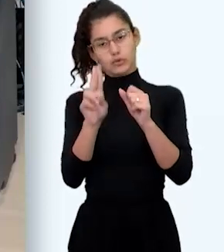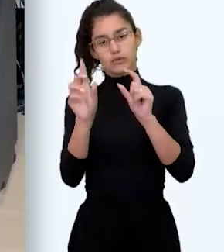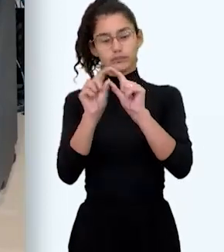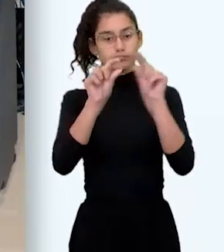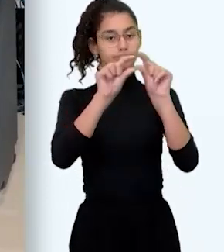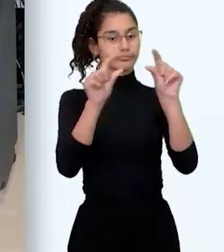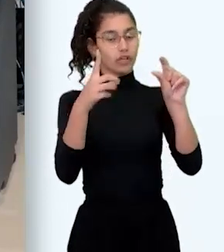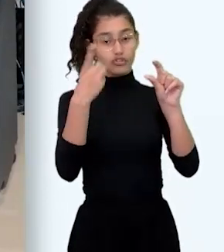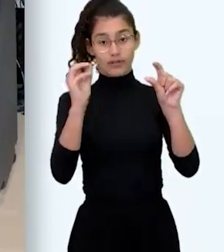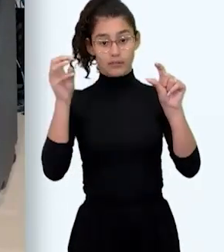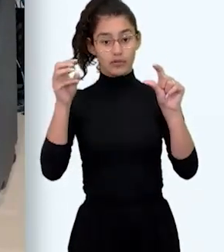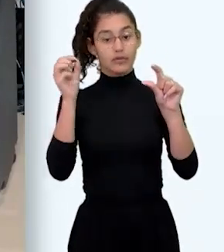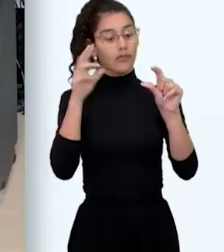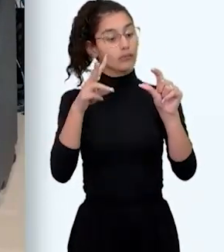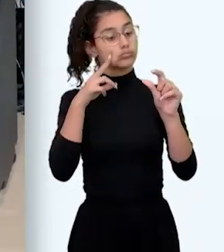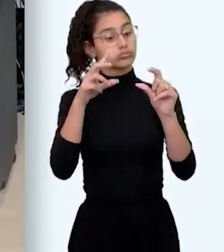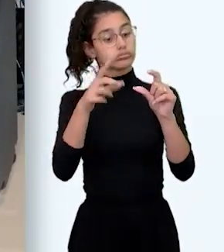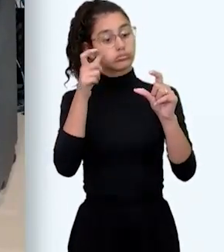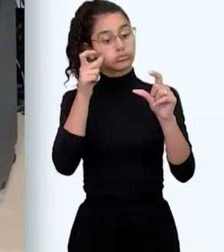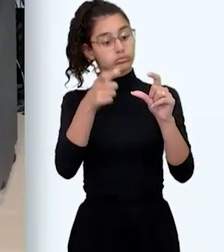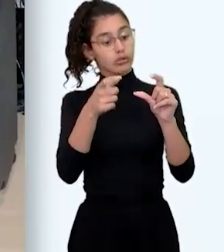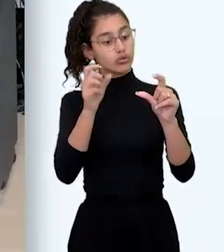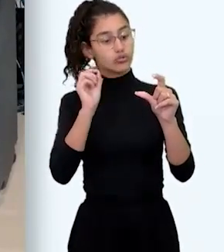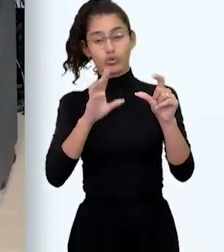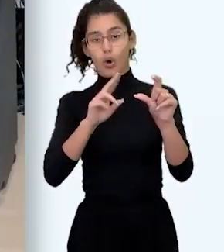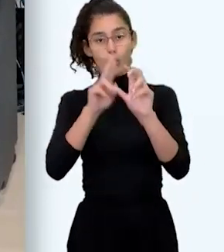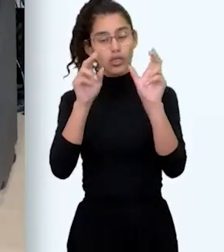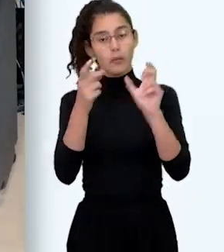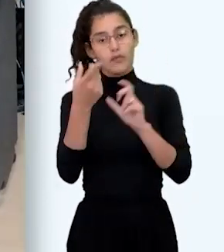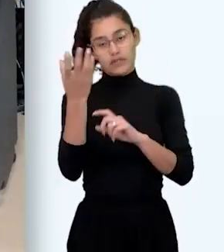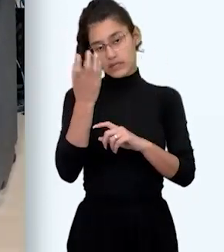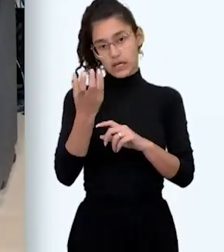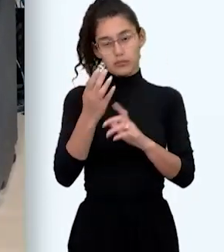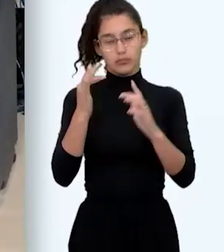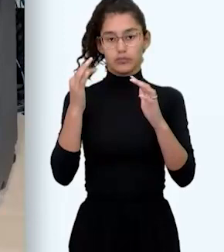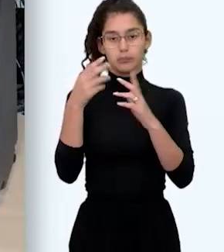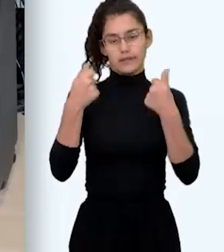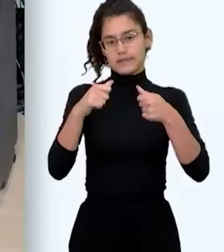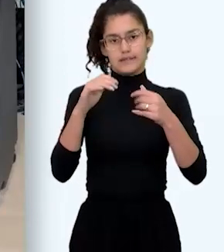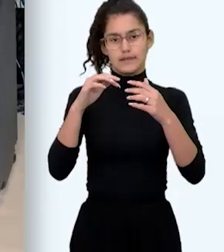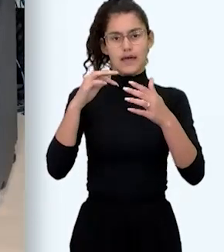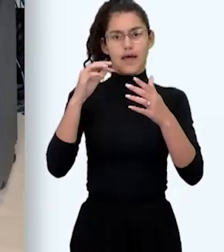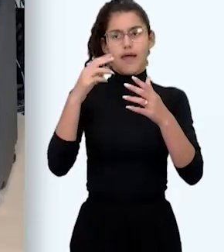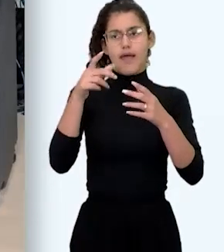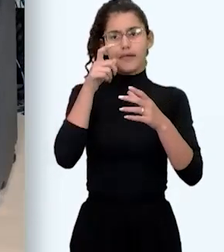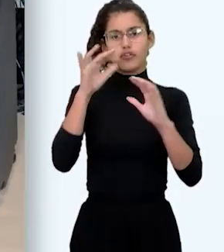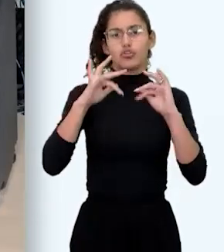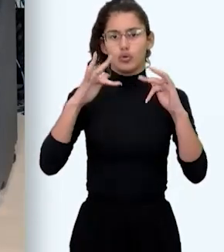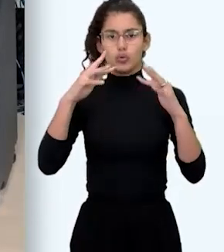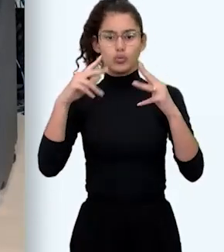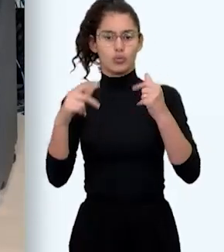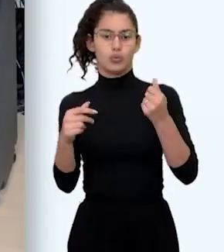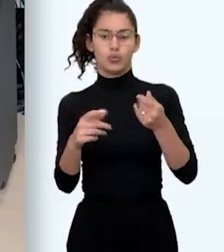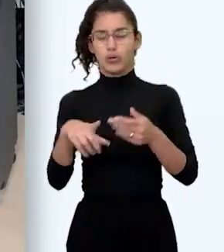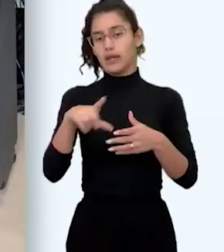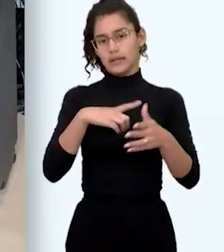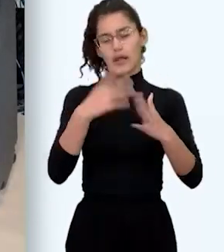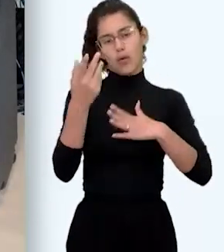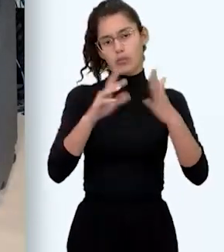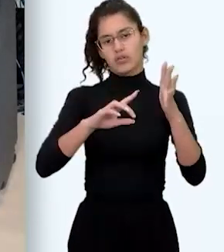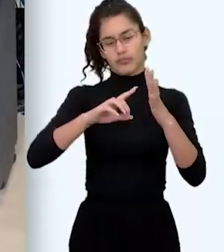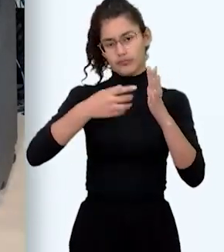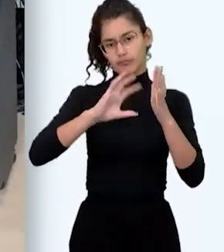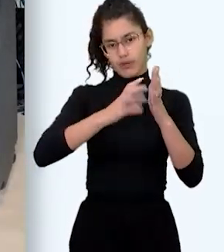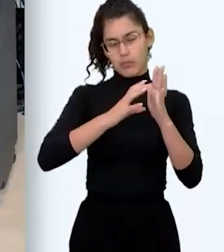10 minutos e você vai assistir só sobre as borboletas que o cara está falando. Você não precisa assistir sobre o resto todo dessas 4 horas de podcast. Né? Então, você tem algumas ferramentas